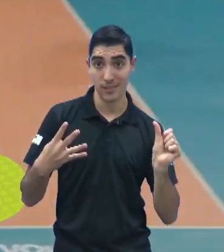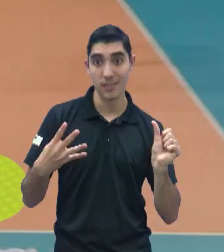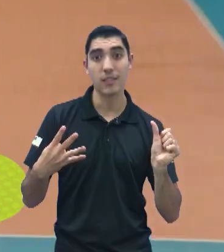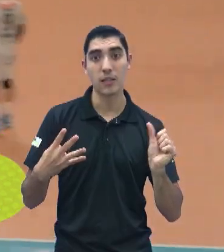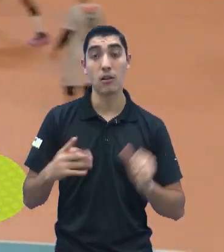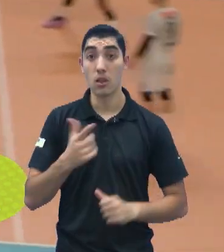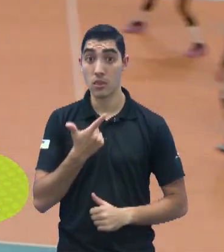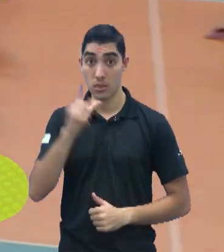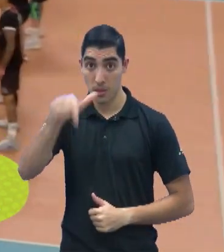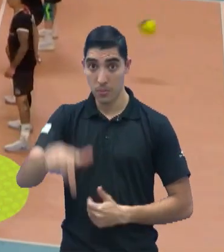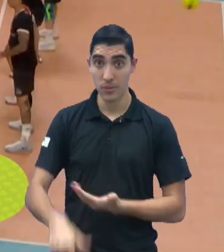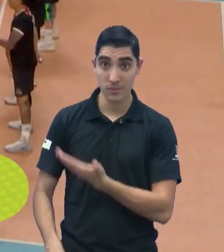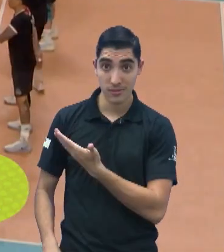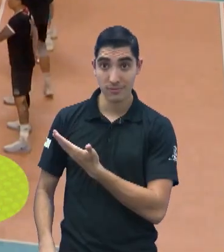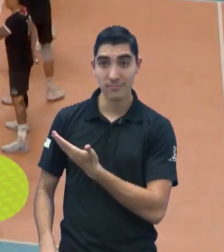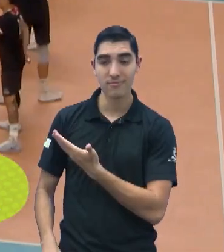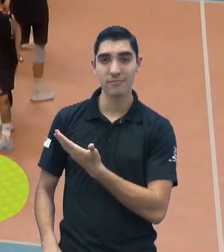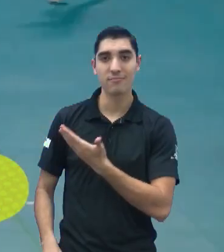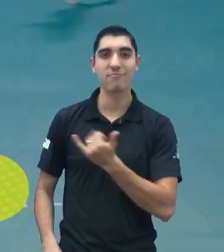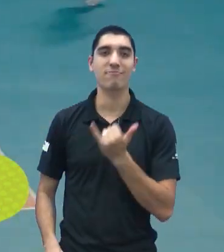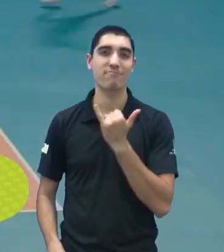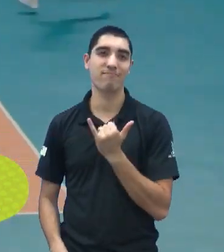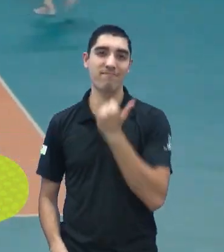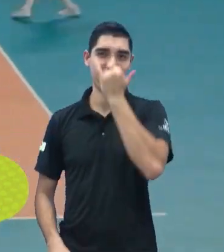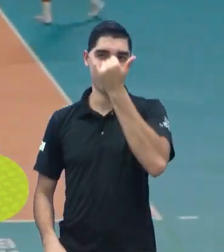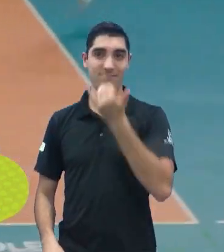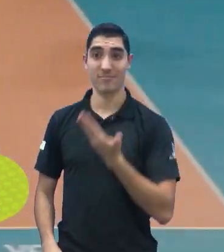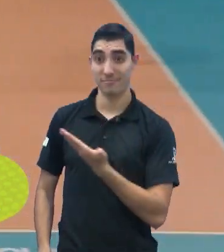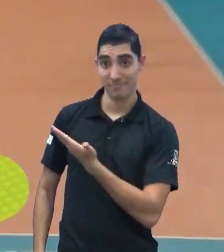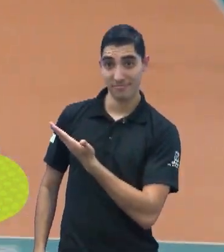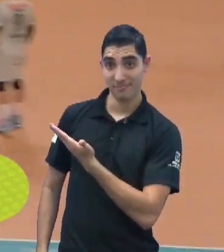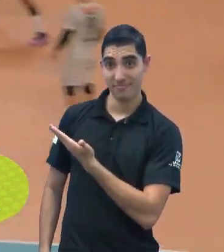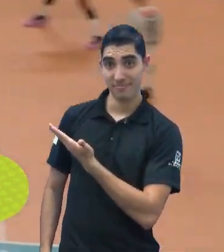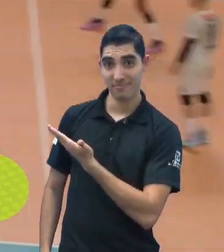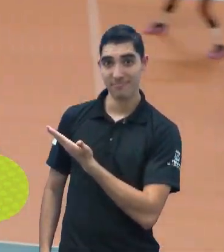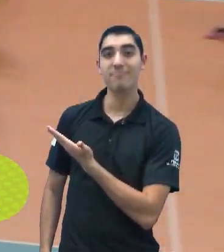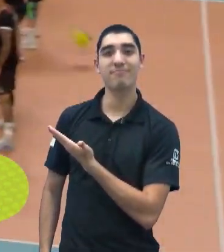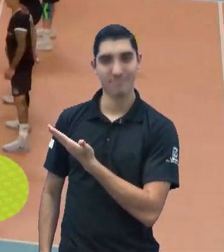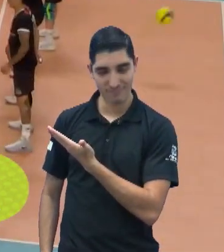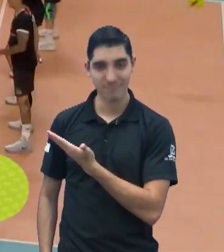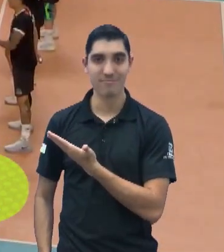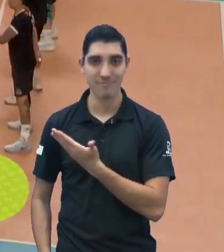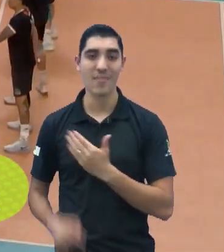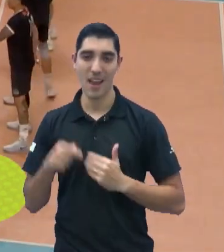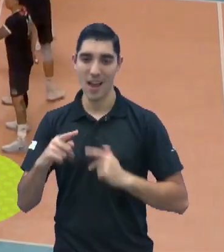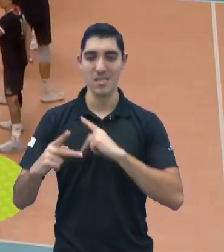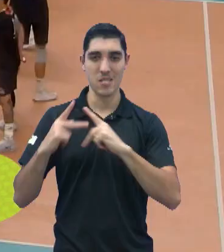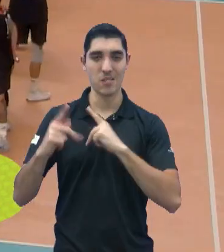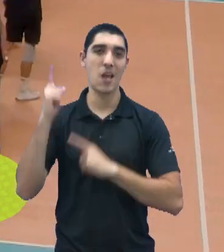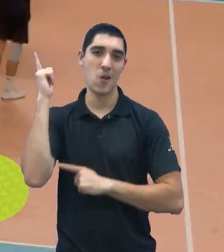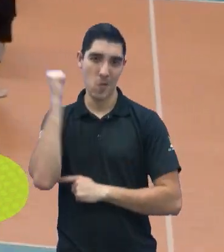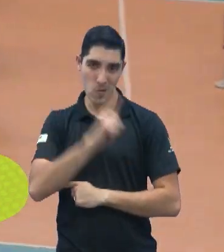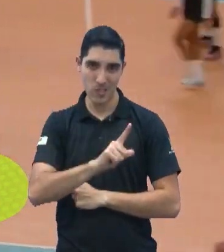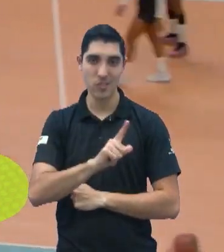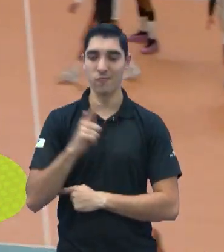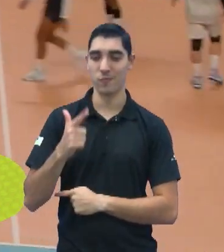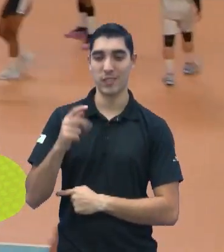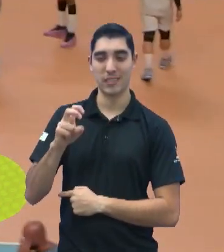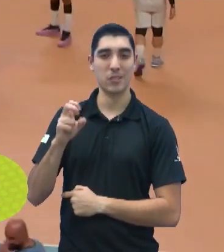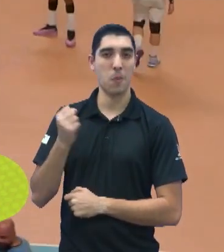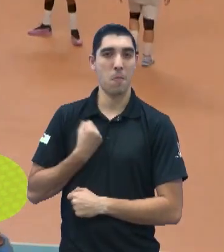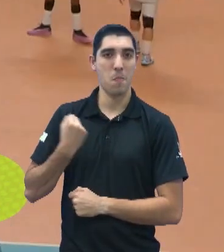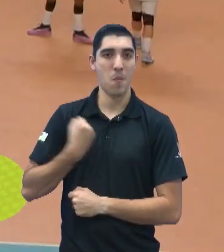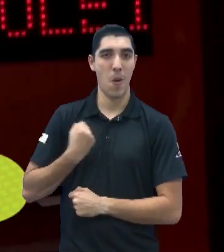Paulo, então, veio para o saque, ali para tentar salvar o segundo set point joseense, mas ficou na rede, para dar